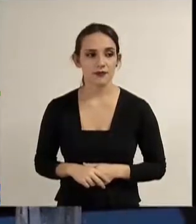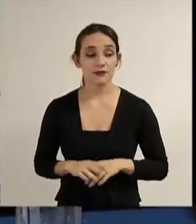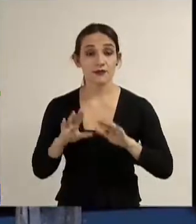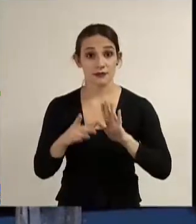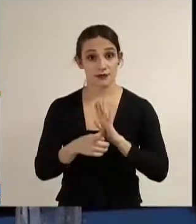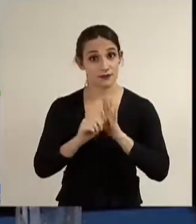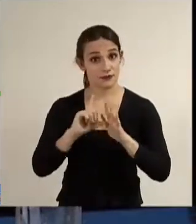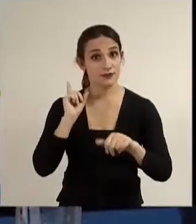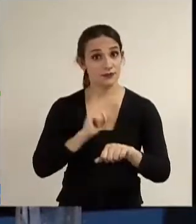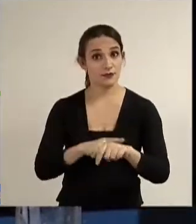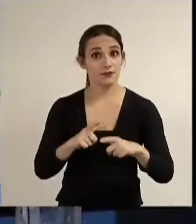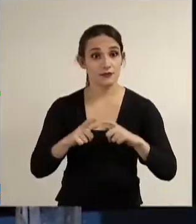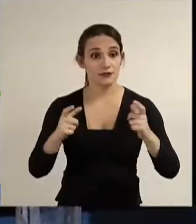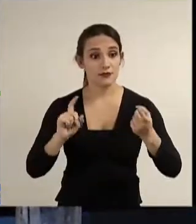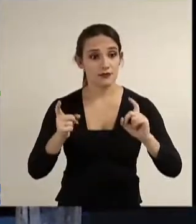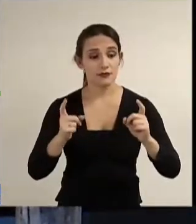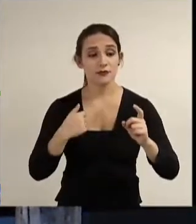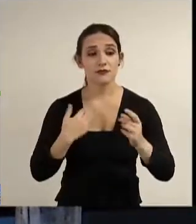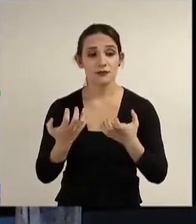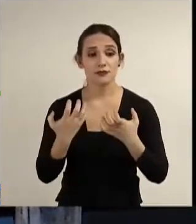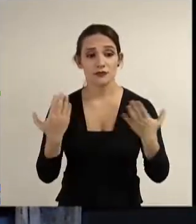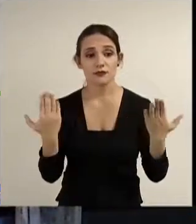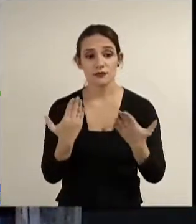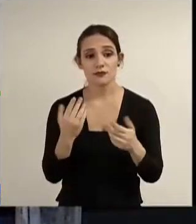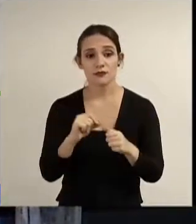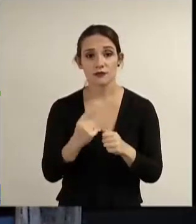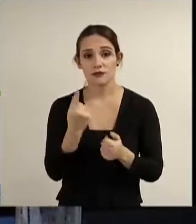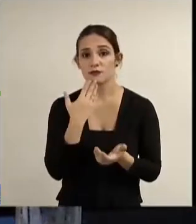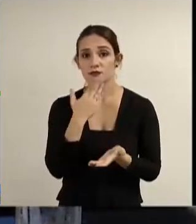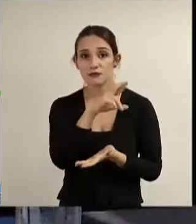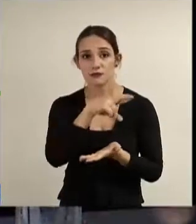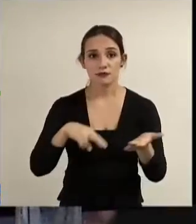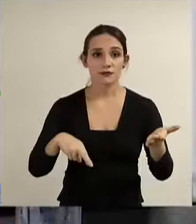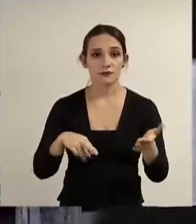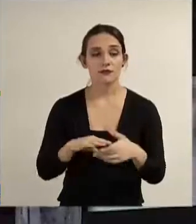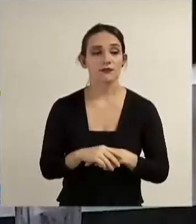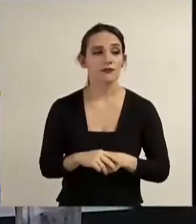Antes de passar ao grande expediente, gostaria de fazer um requerimento.